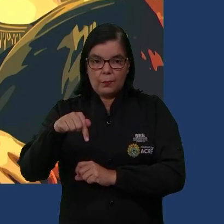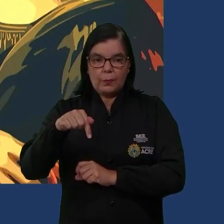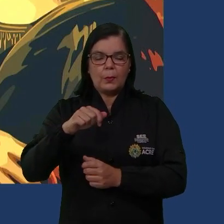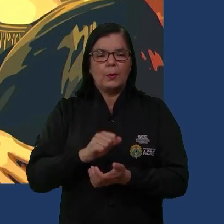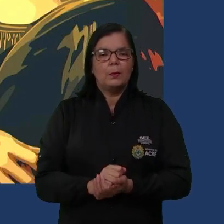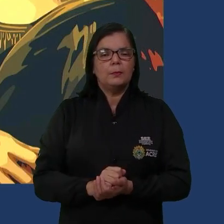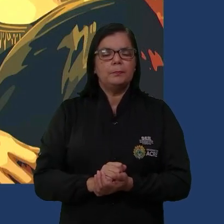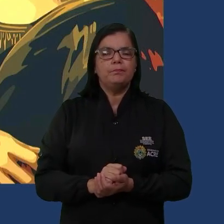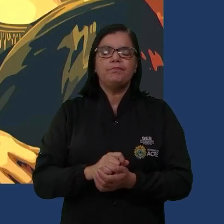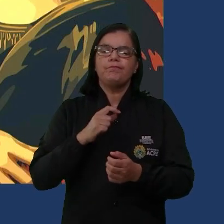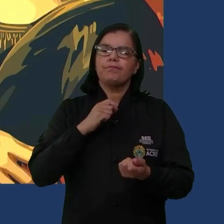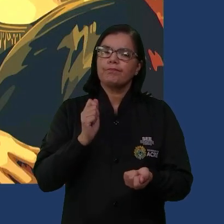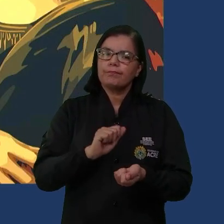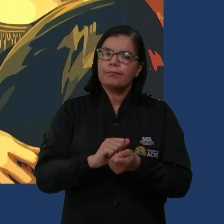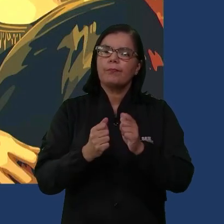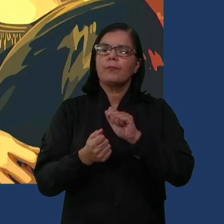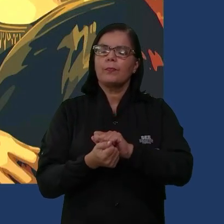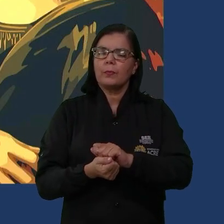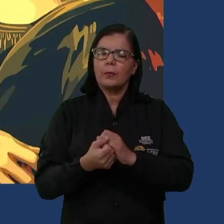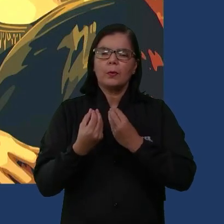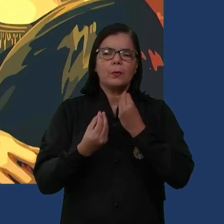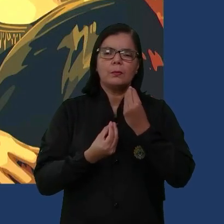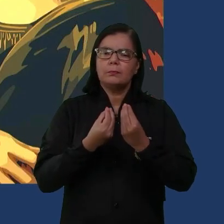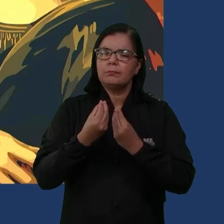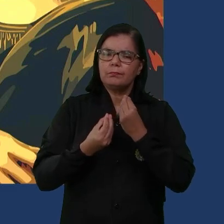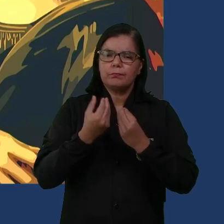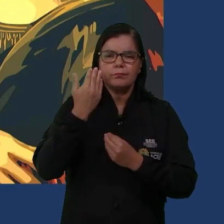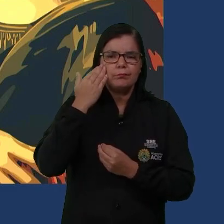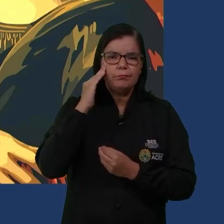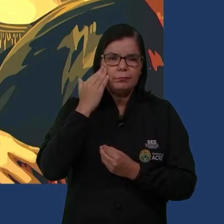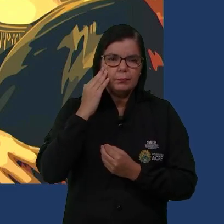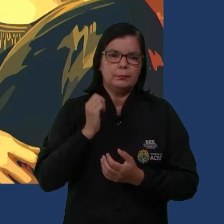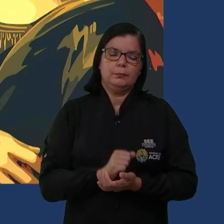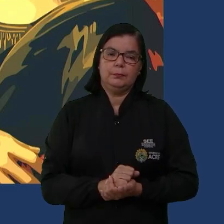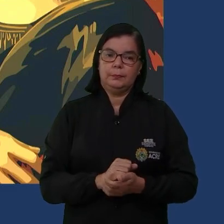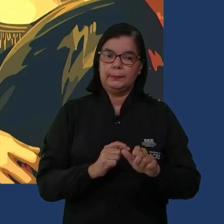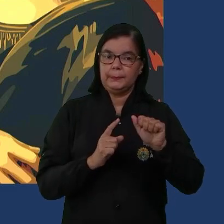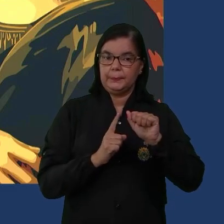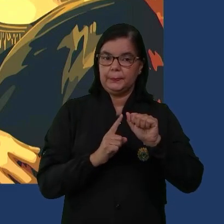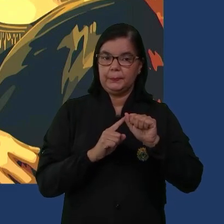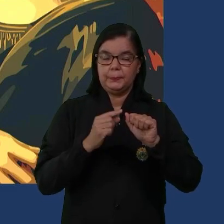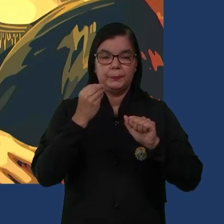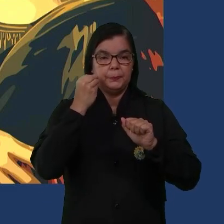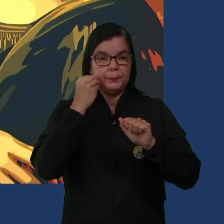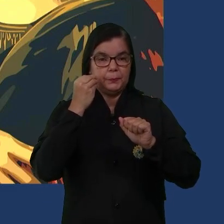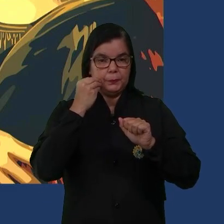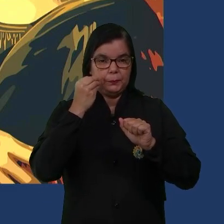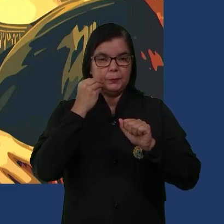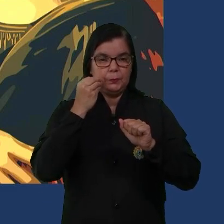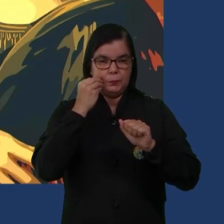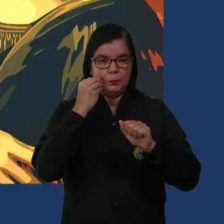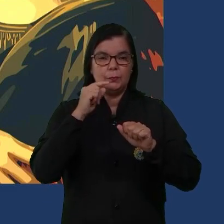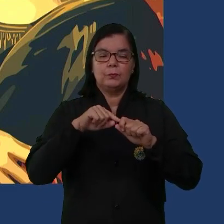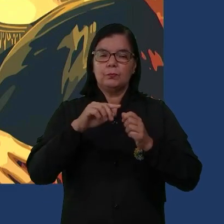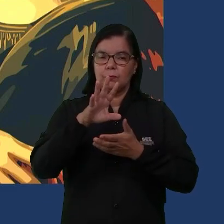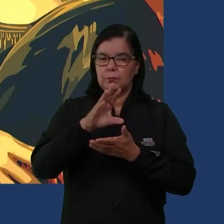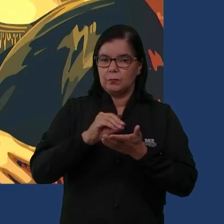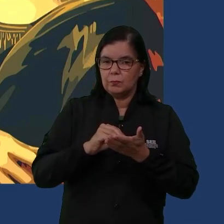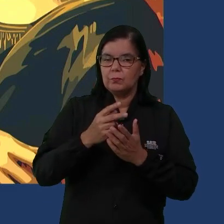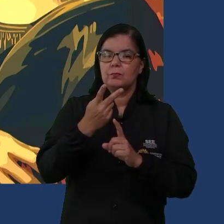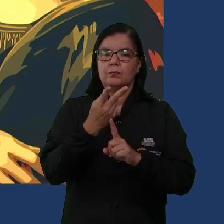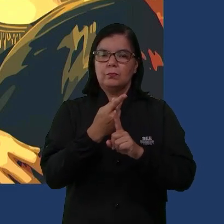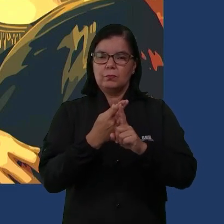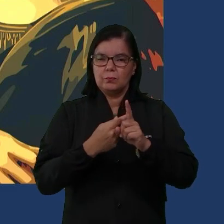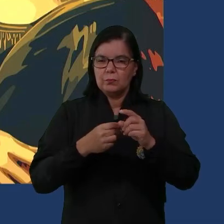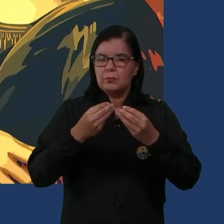Essa intervenção pode ser entendida como: letra A, uma tentativa de restaurar uma